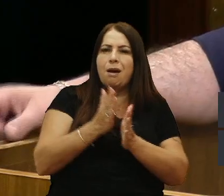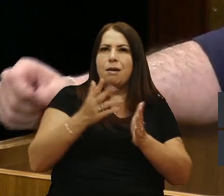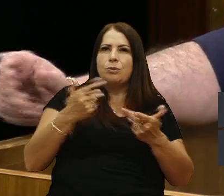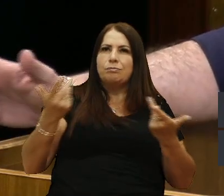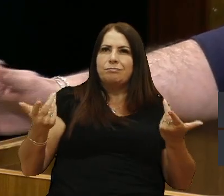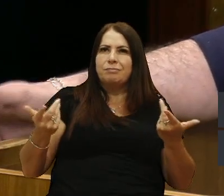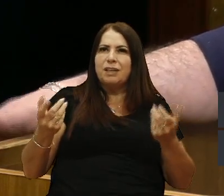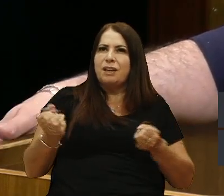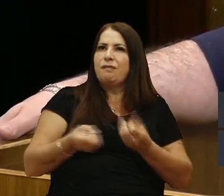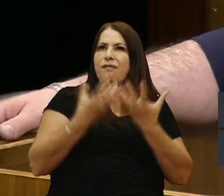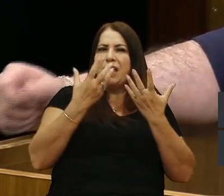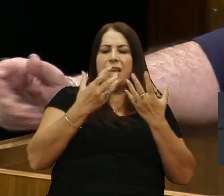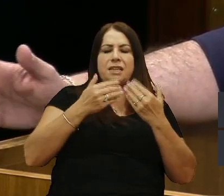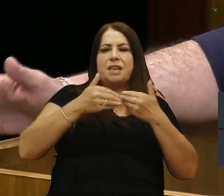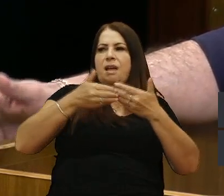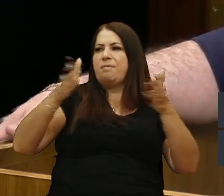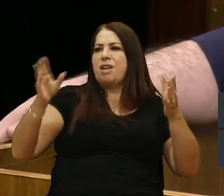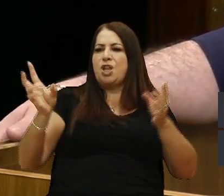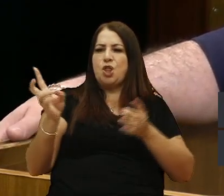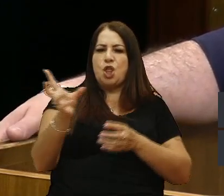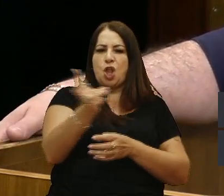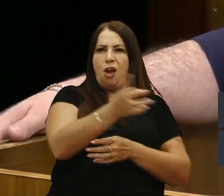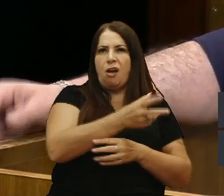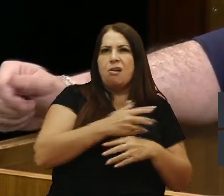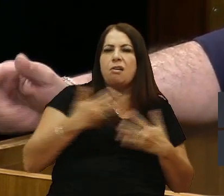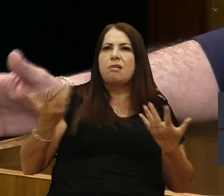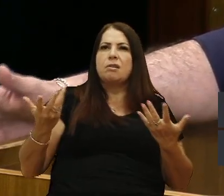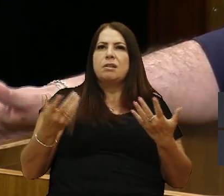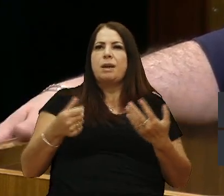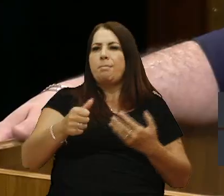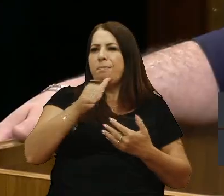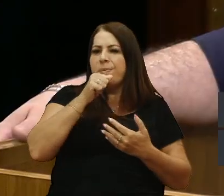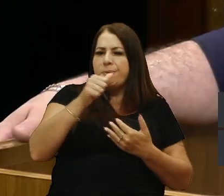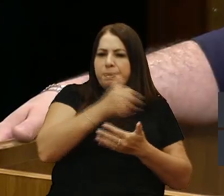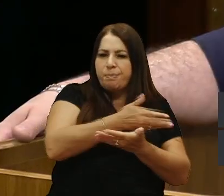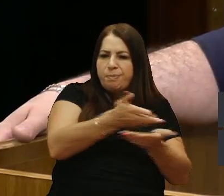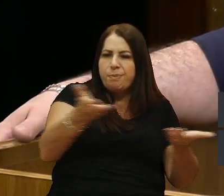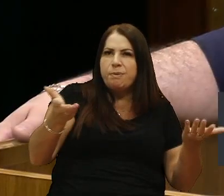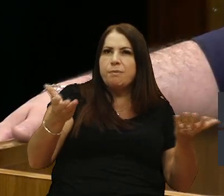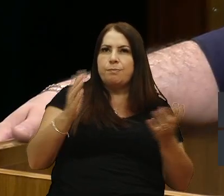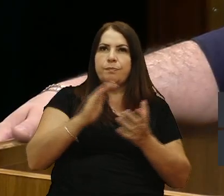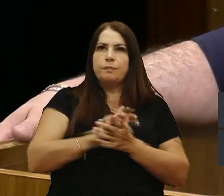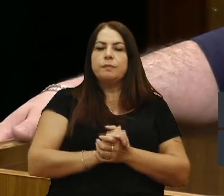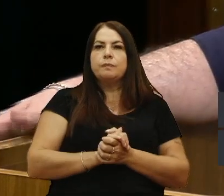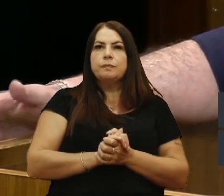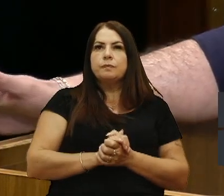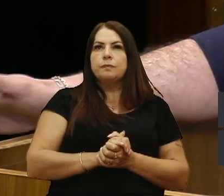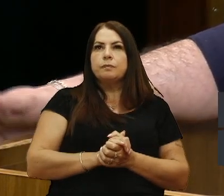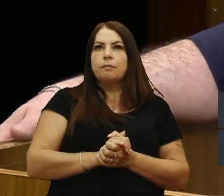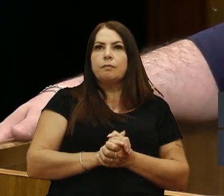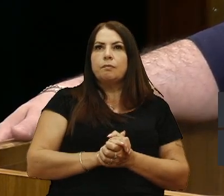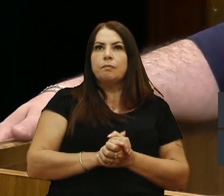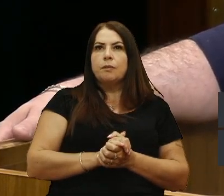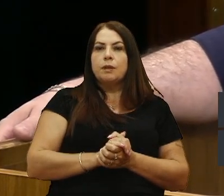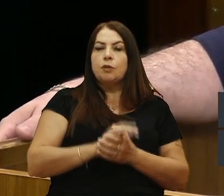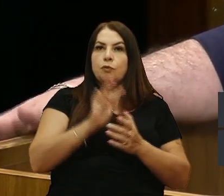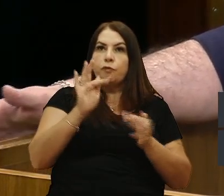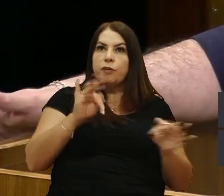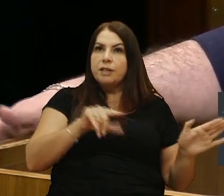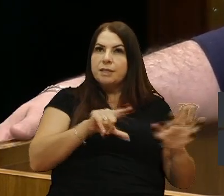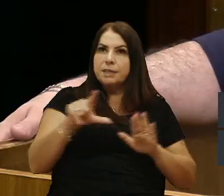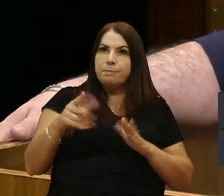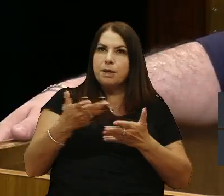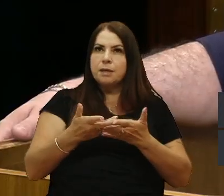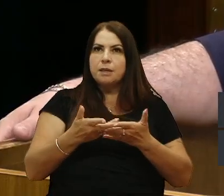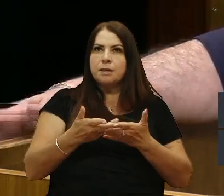é festa a céu aberto, é droga a céu aberto, é bebedeira a céu aberto. E no último final de semana acaba